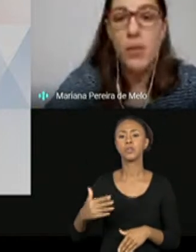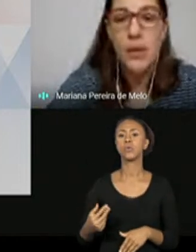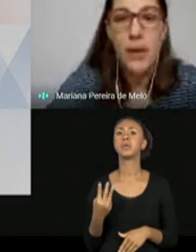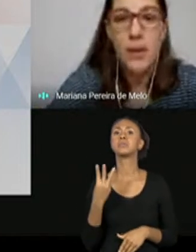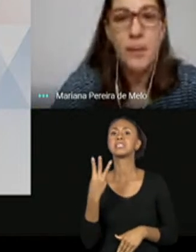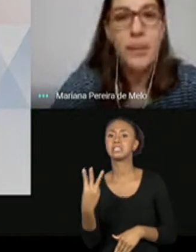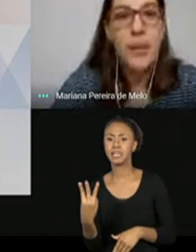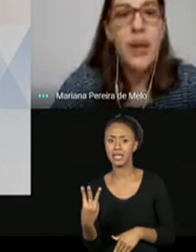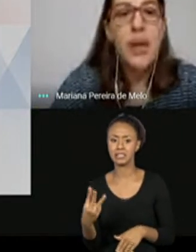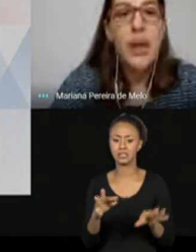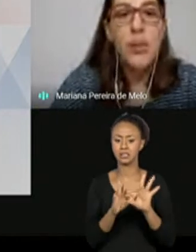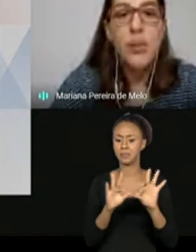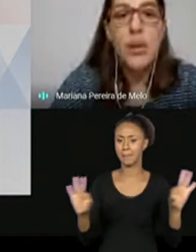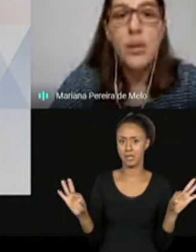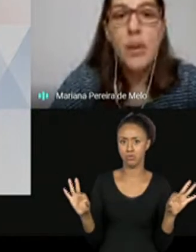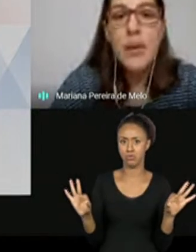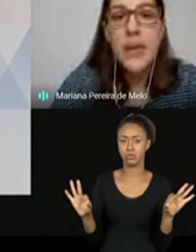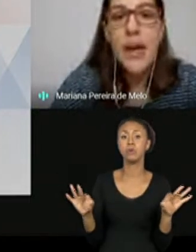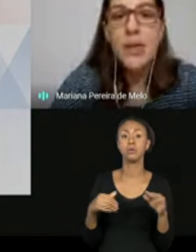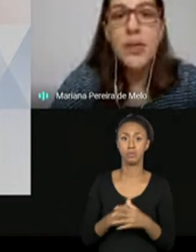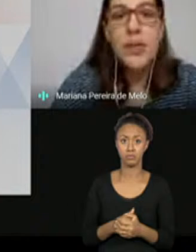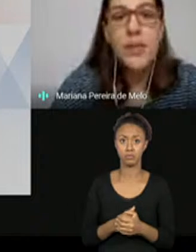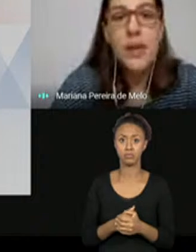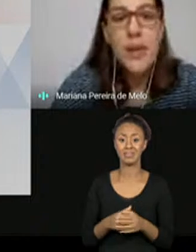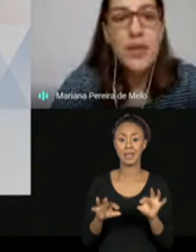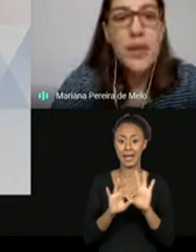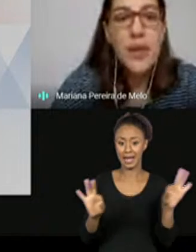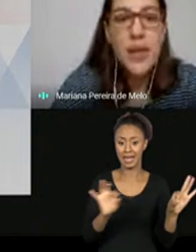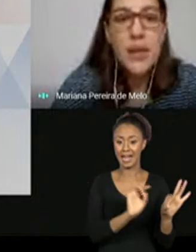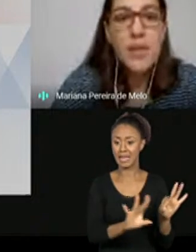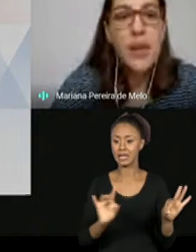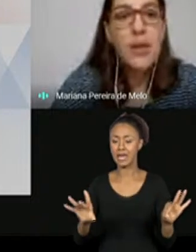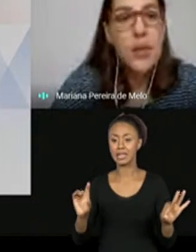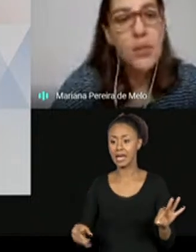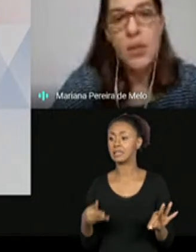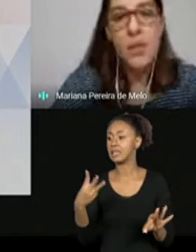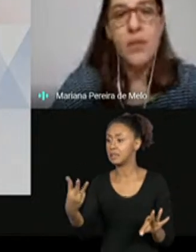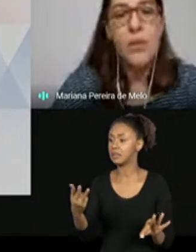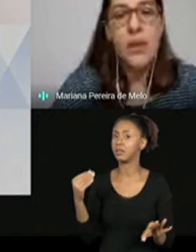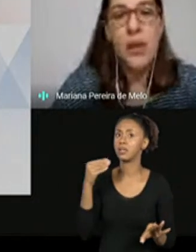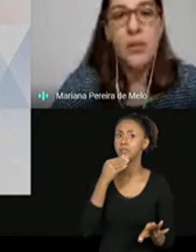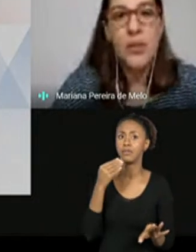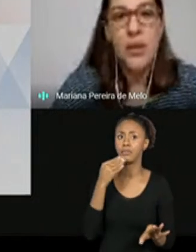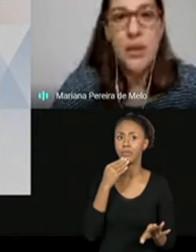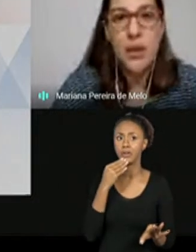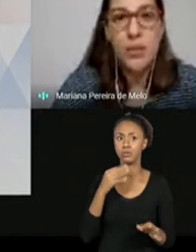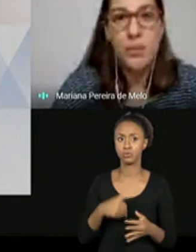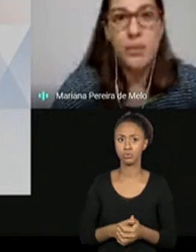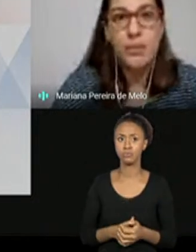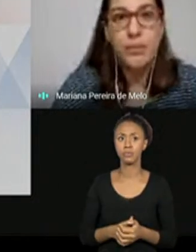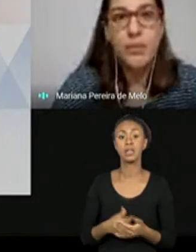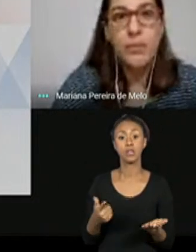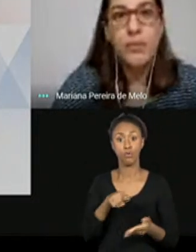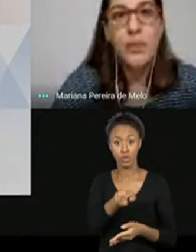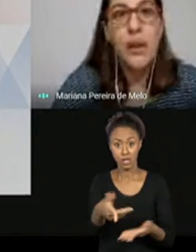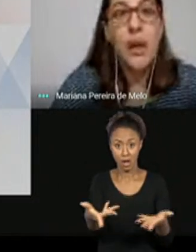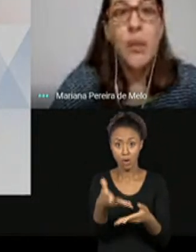metro quadrado. Calcule a probabilidade de haver mais de 3 defeitos em 2 metros quadrados de